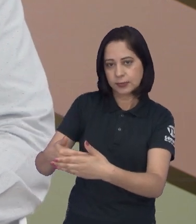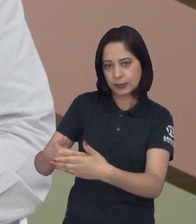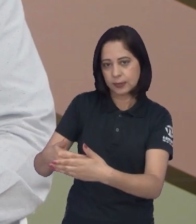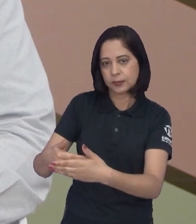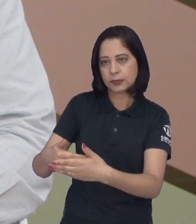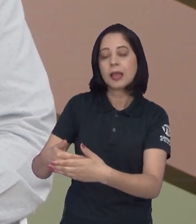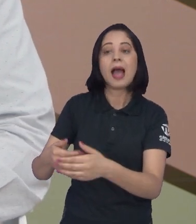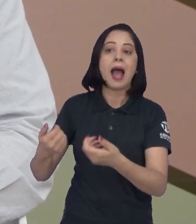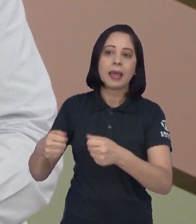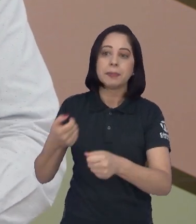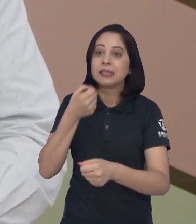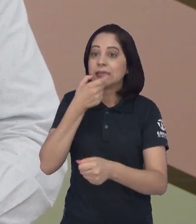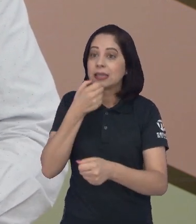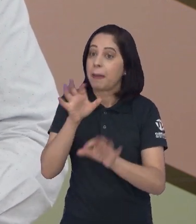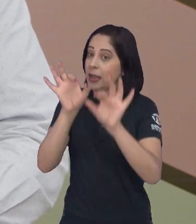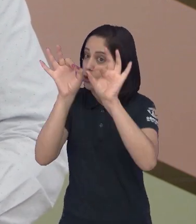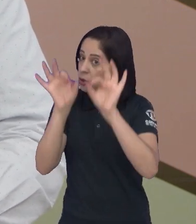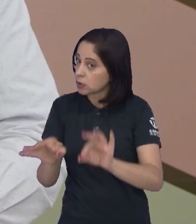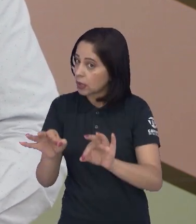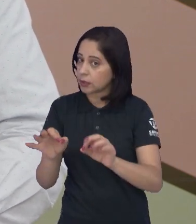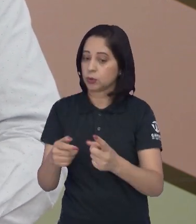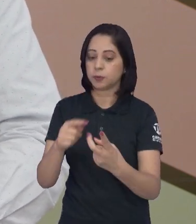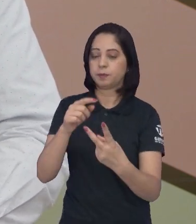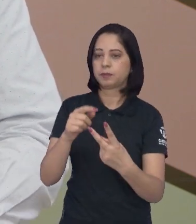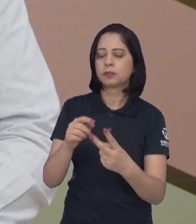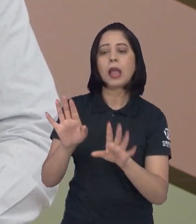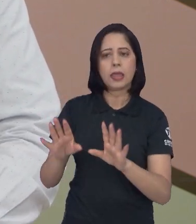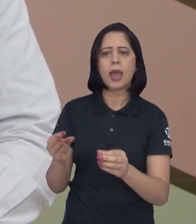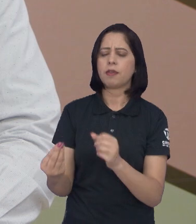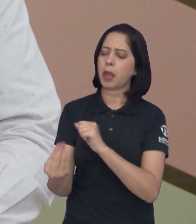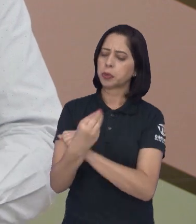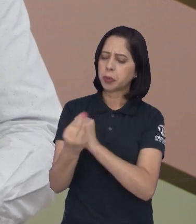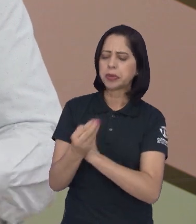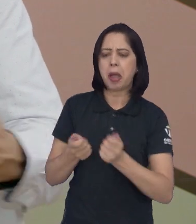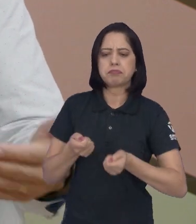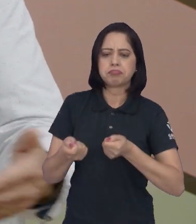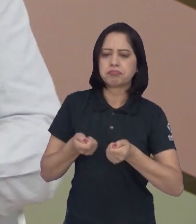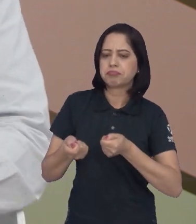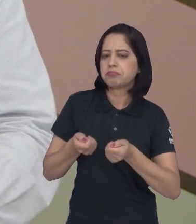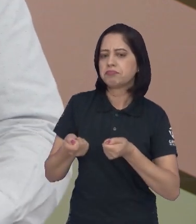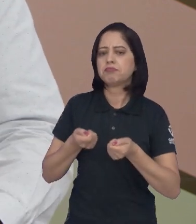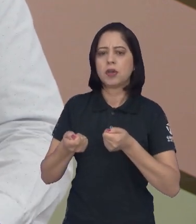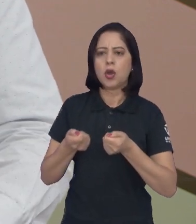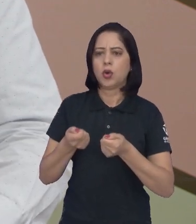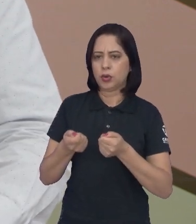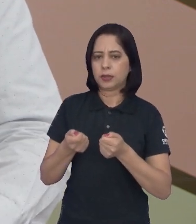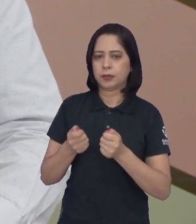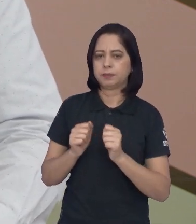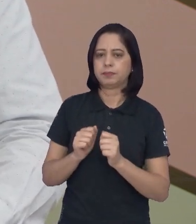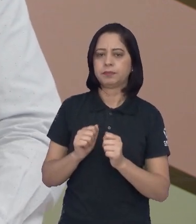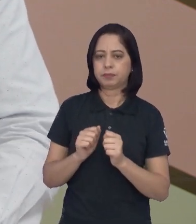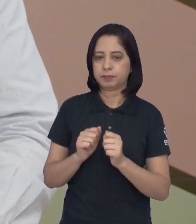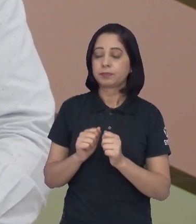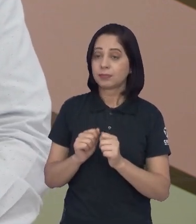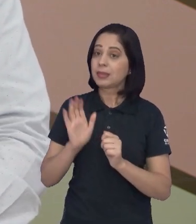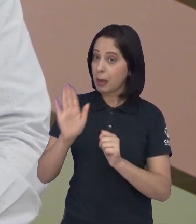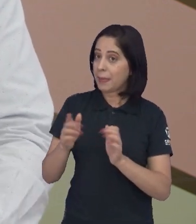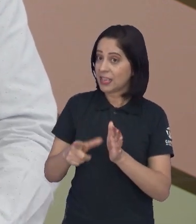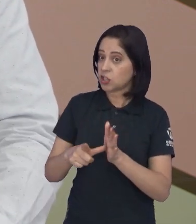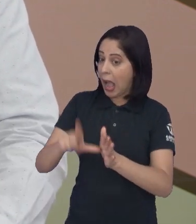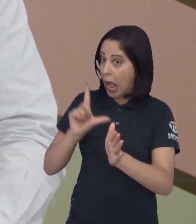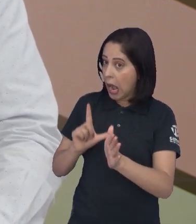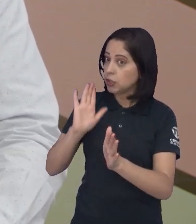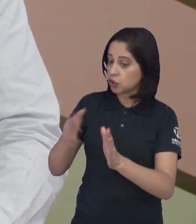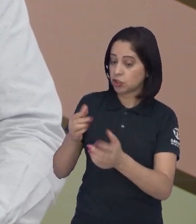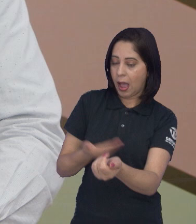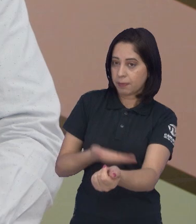placentária pro feto pro nenê e ela vai cuidar dessa hipertensão com outros cuidados durante o pré-natal Mas ela já era uma paciente